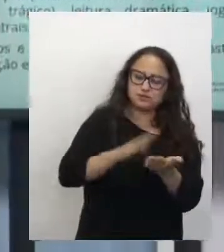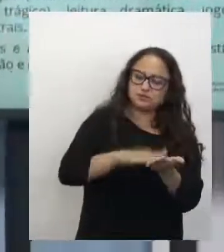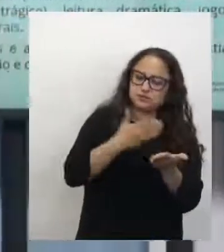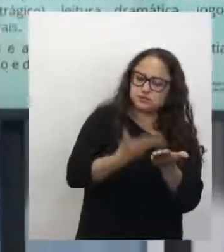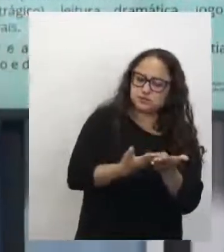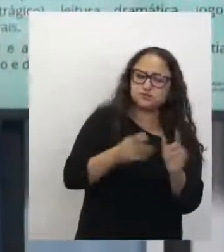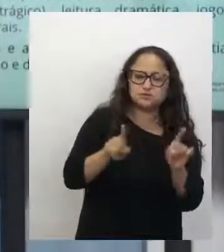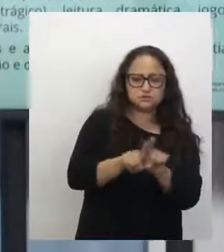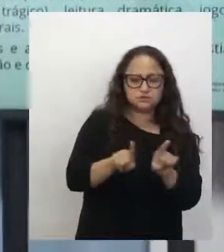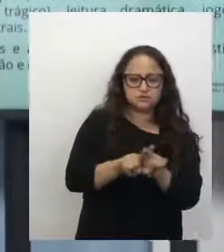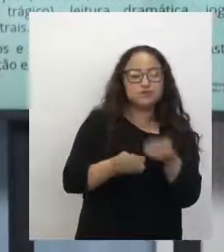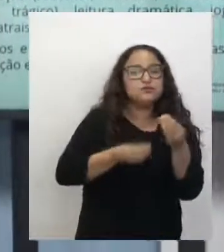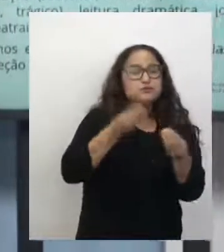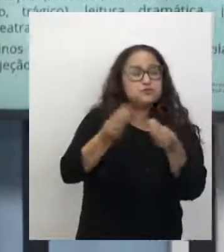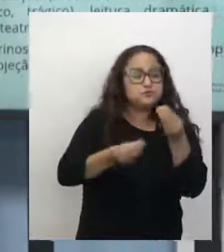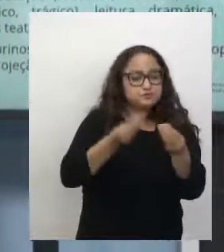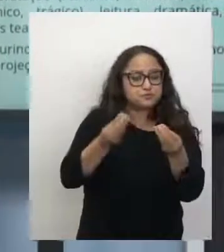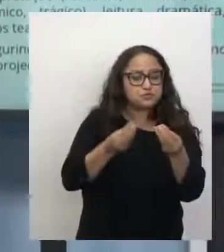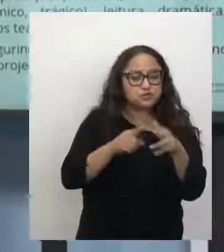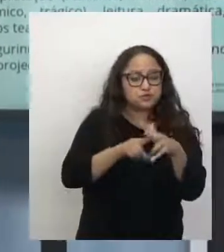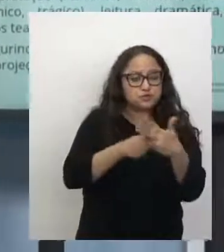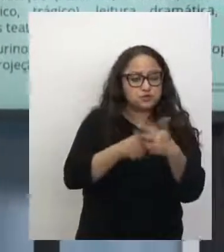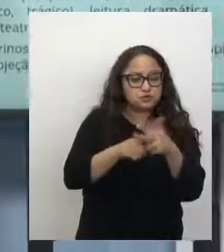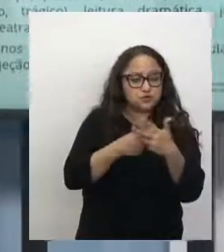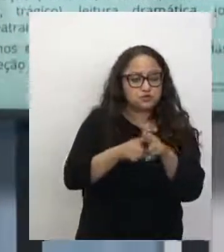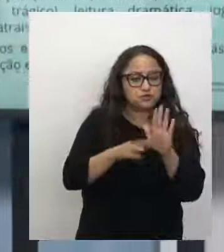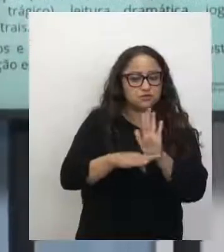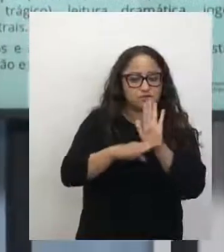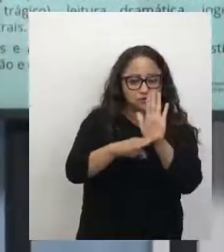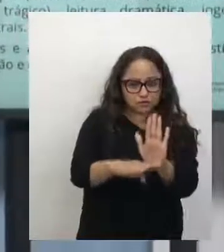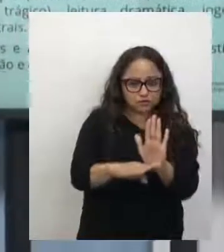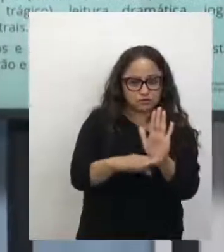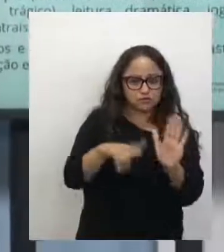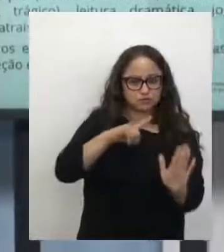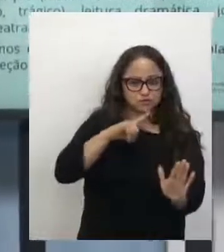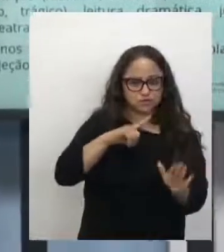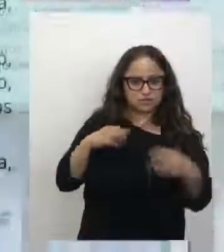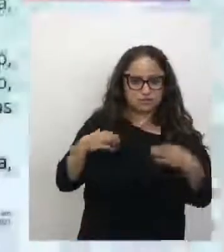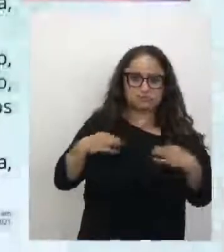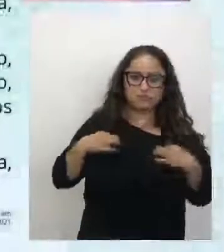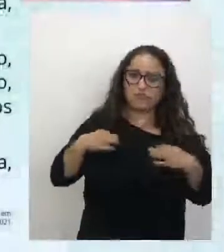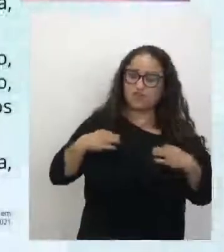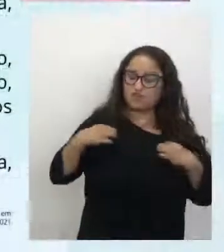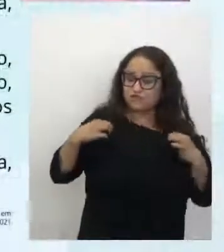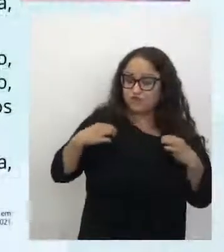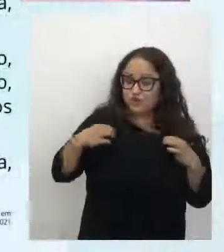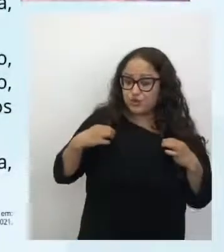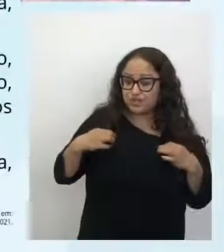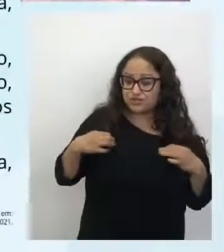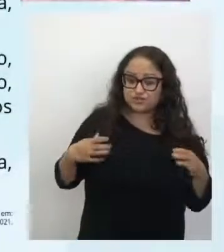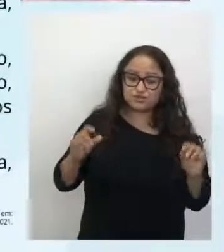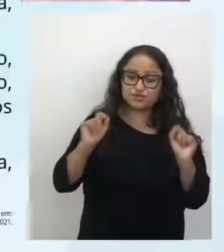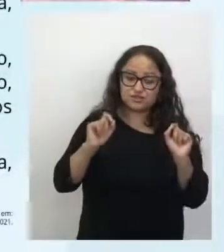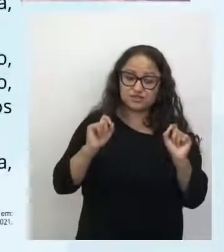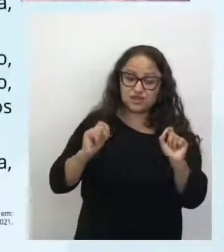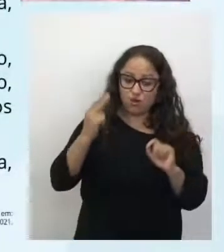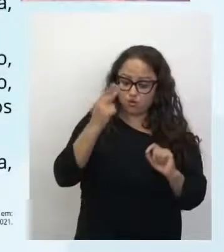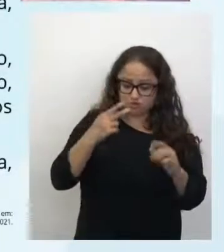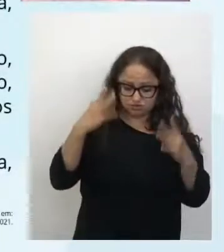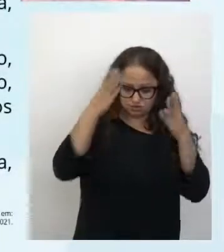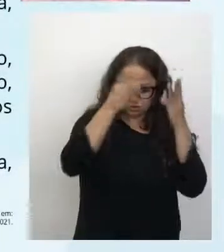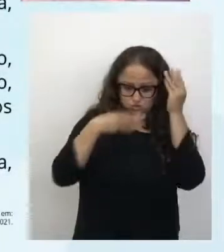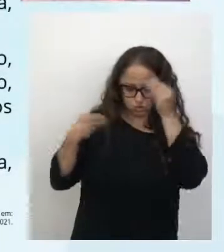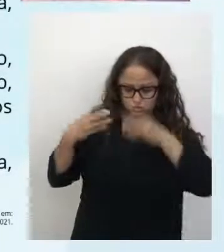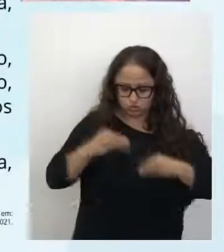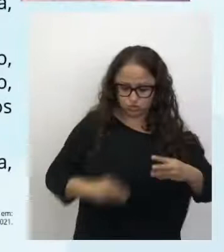E como ferramentas, o que a gente vai usar para ajudar a gente a conseguir realizar tudo isso? figurinos e adereços, que são muito importantes na